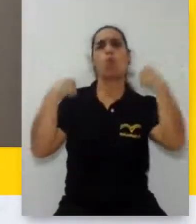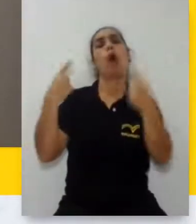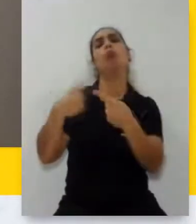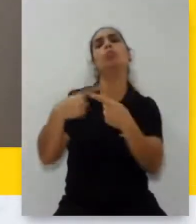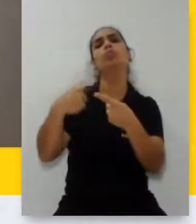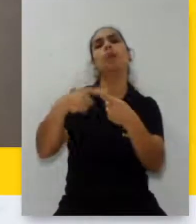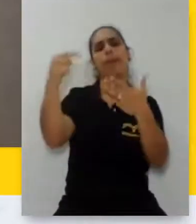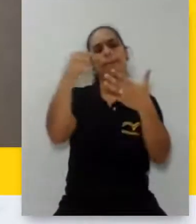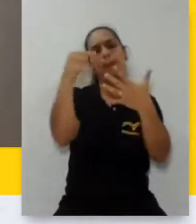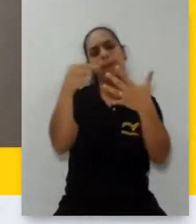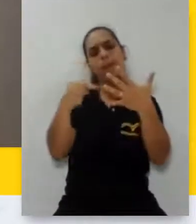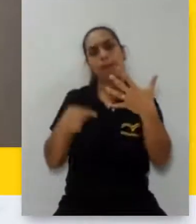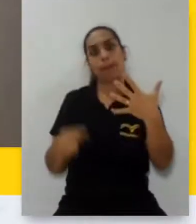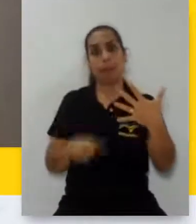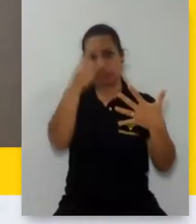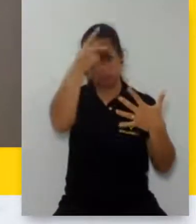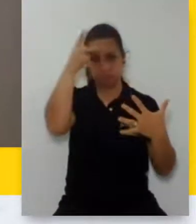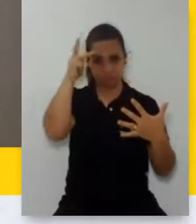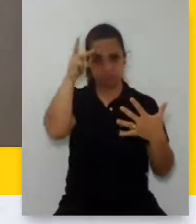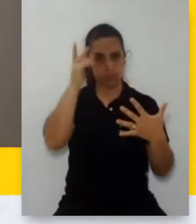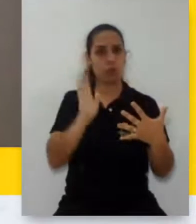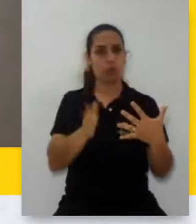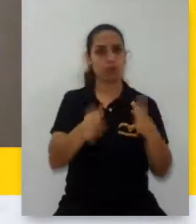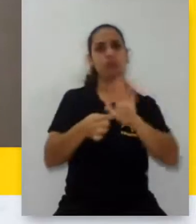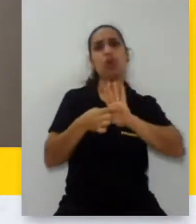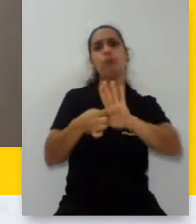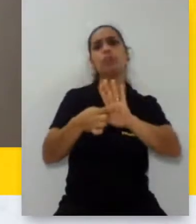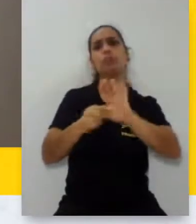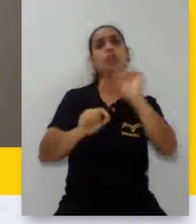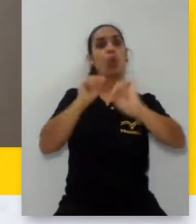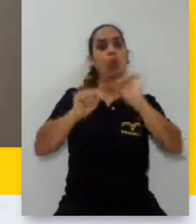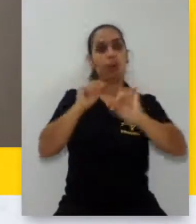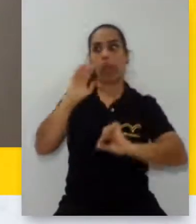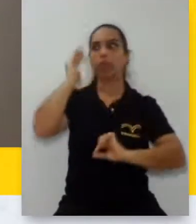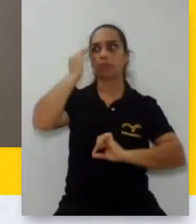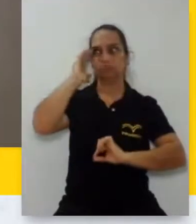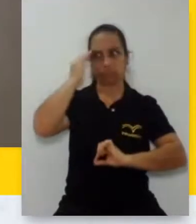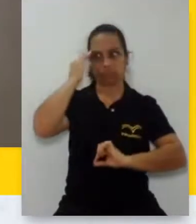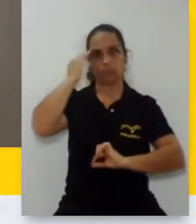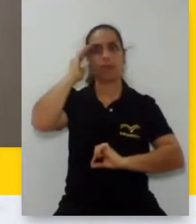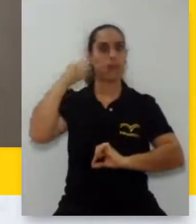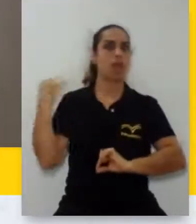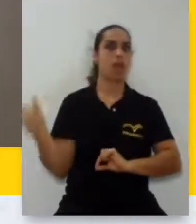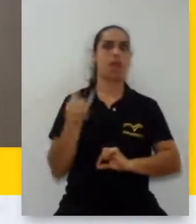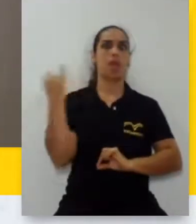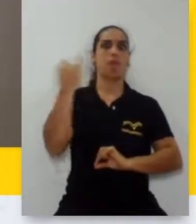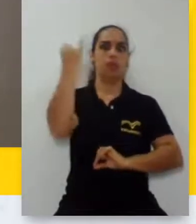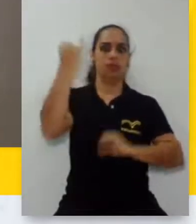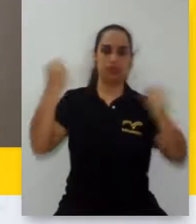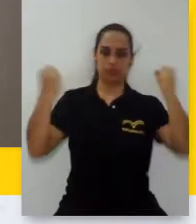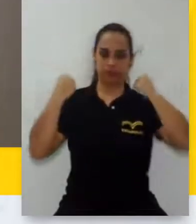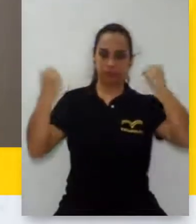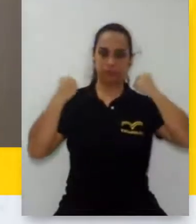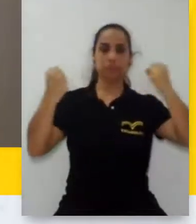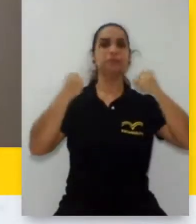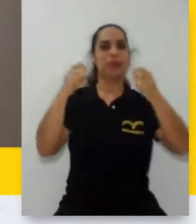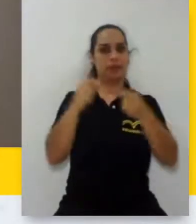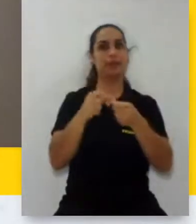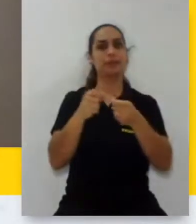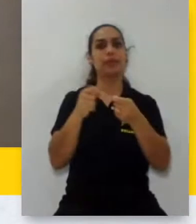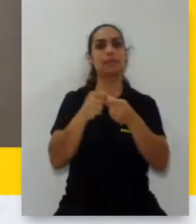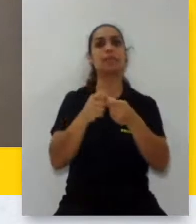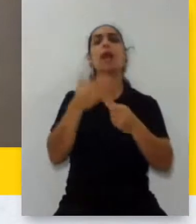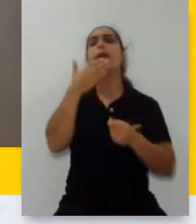que já iniciaram, né? Já entenderam a importância da atividade física. E essa pergunta eu acho que é importante a todos, né?